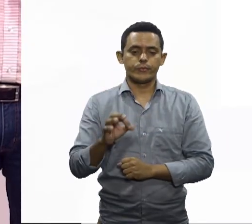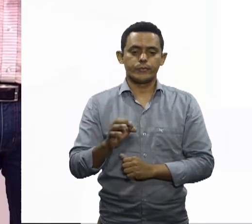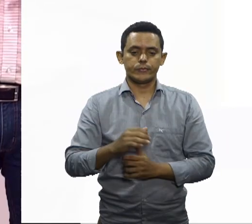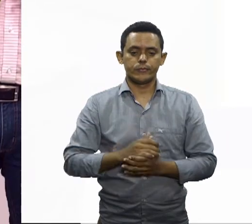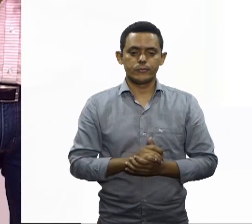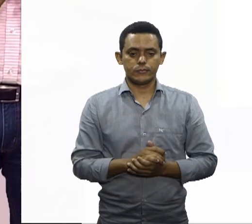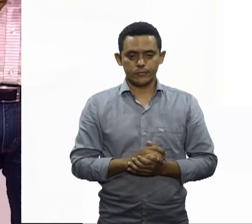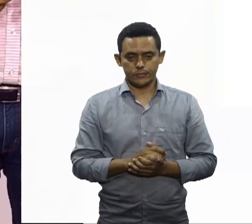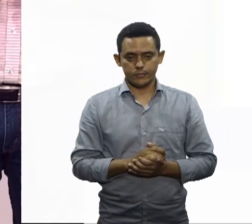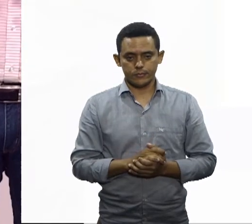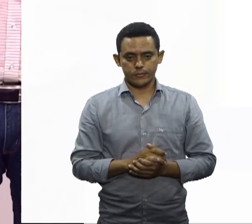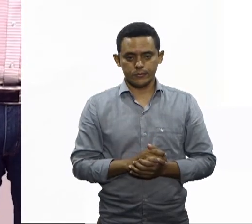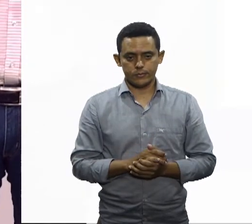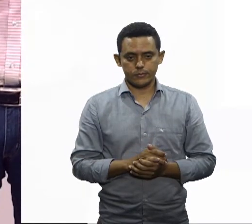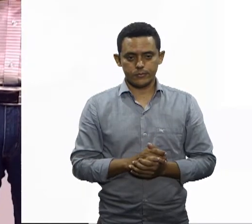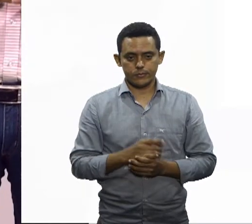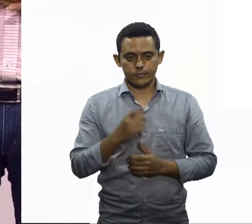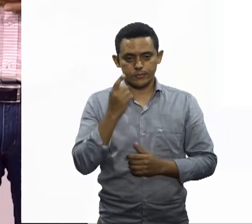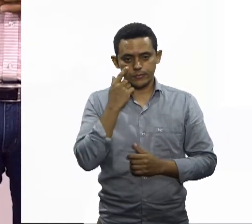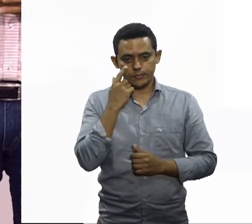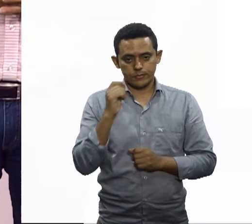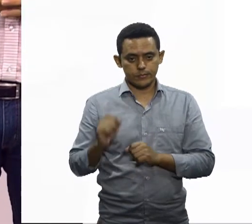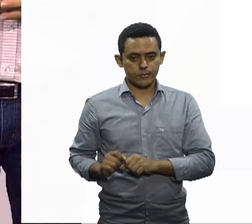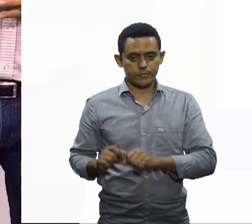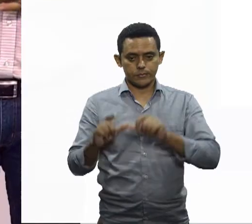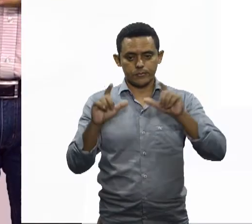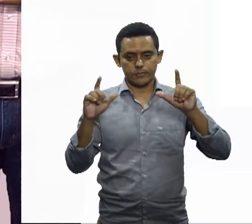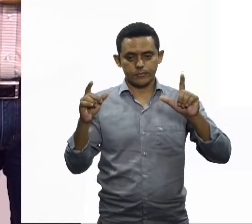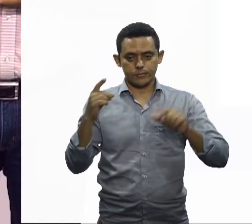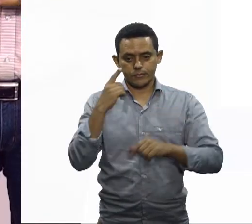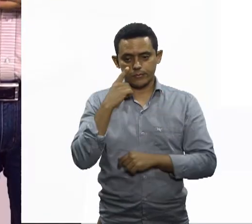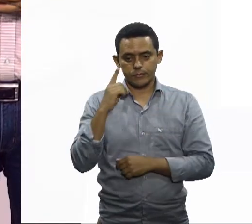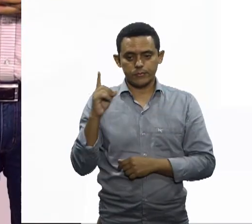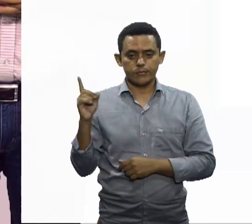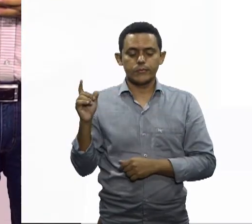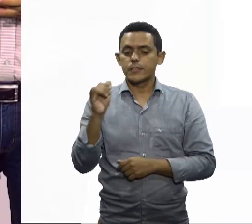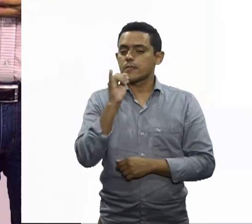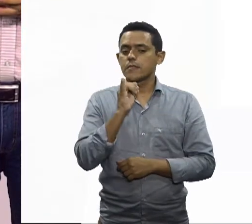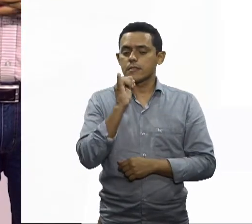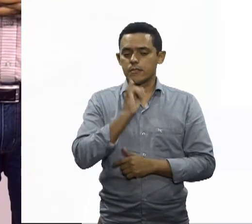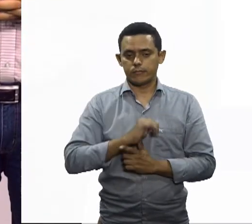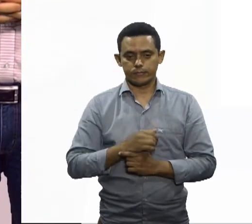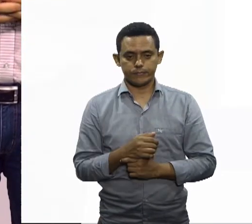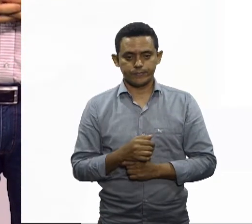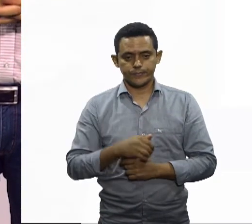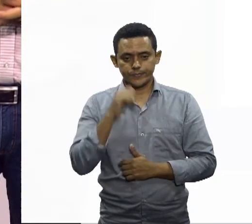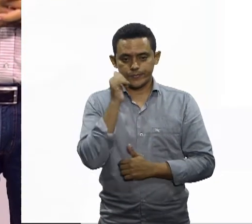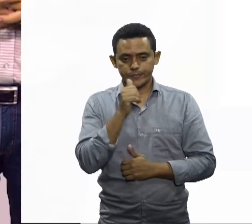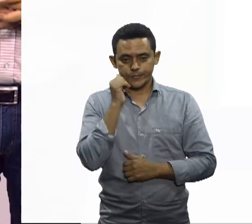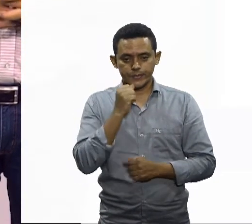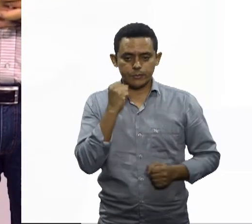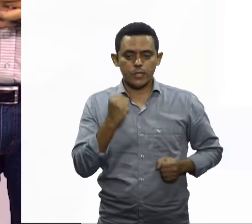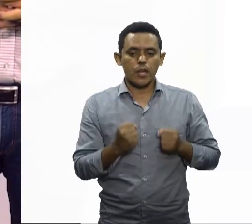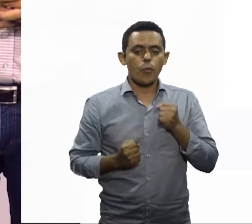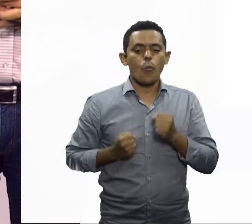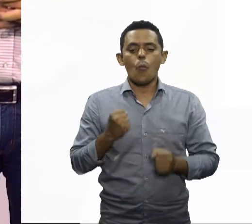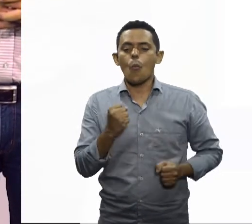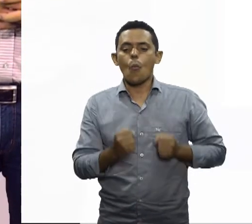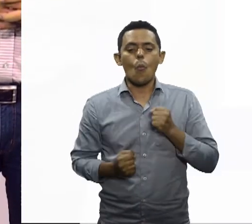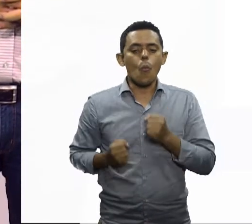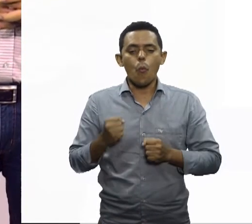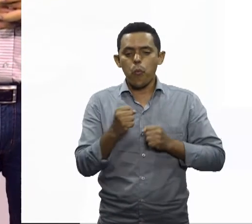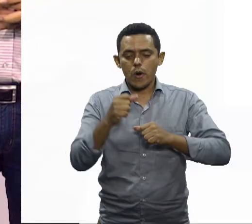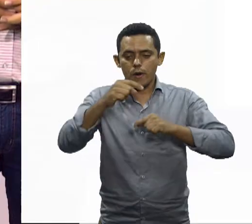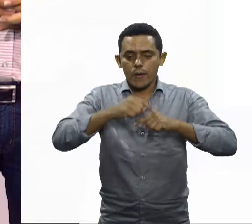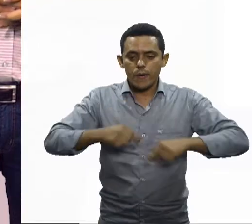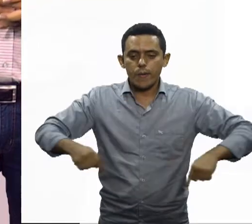para o próximo slide. Olha aí um exemplo para vocês. Uma menina dá 5 voltas completas em torno de uma